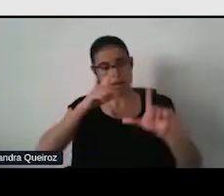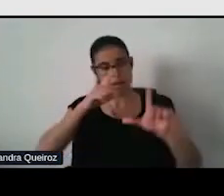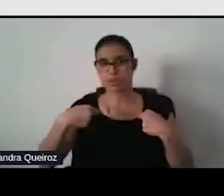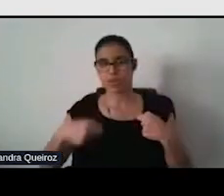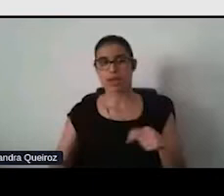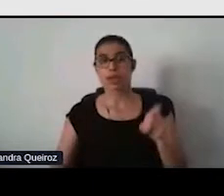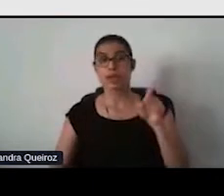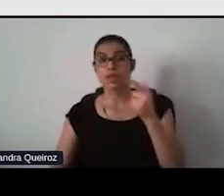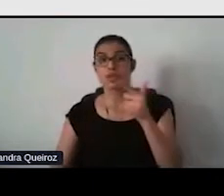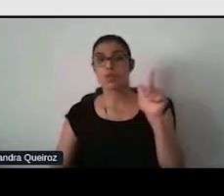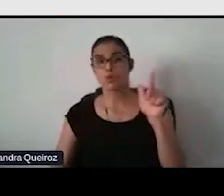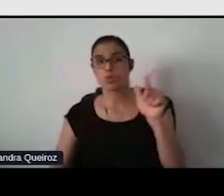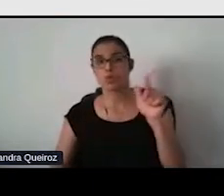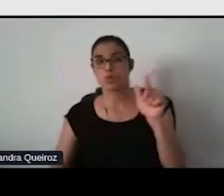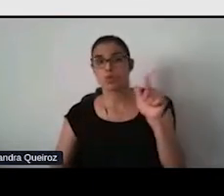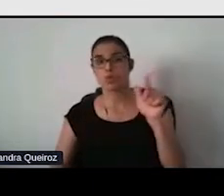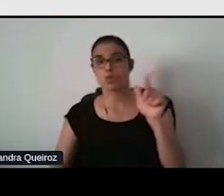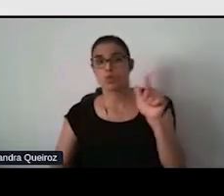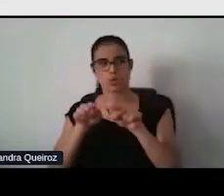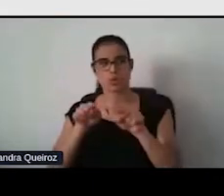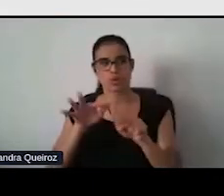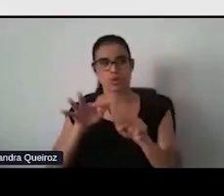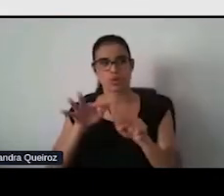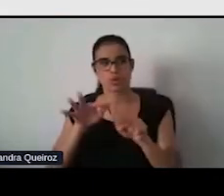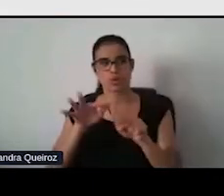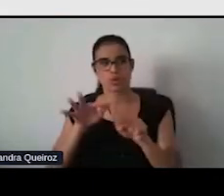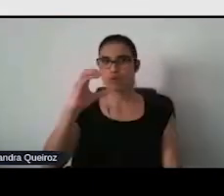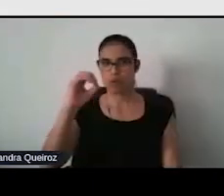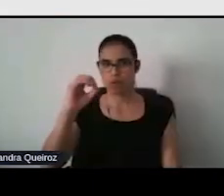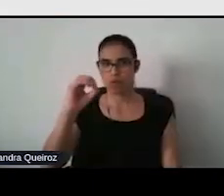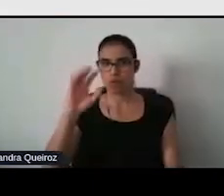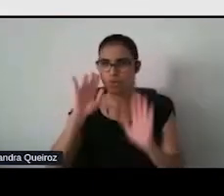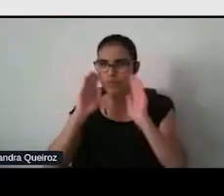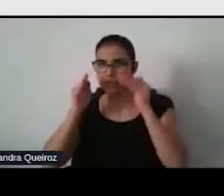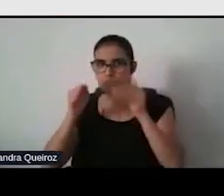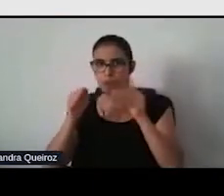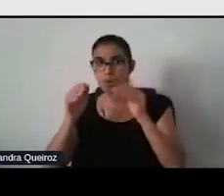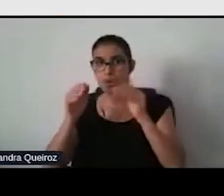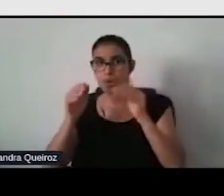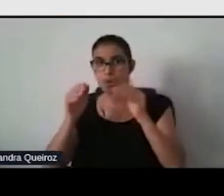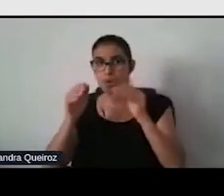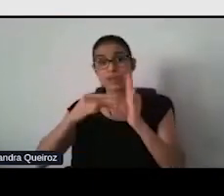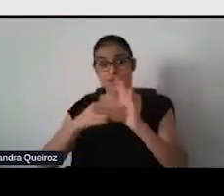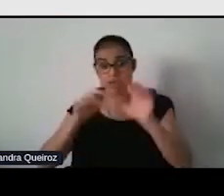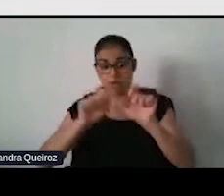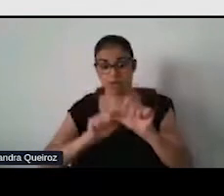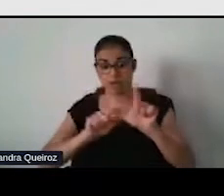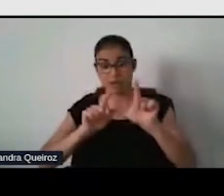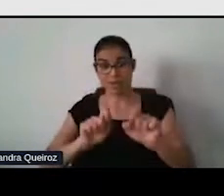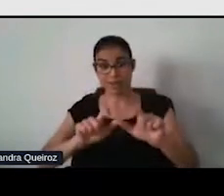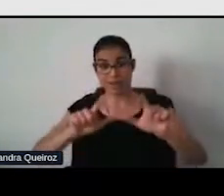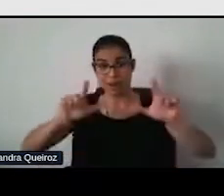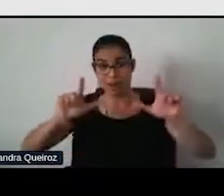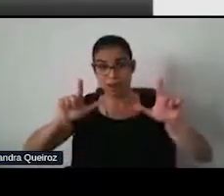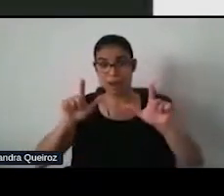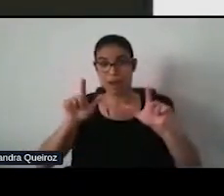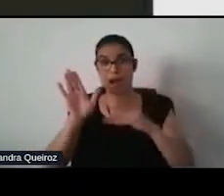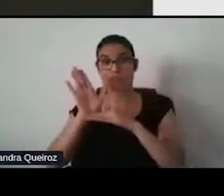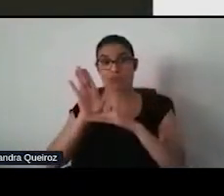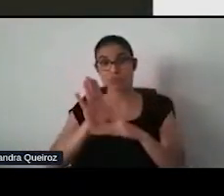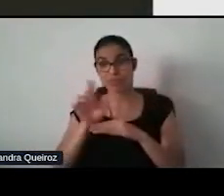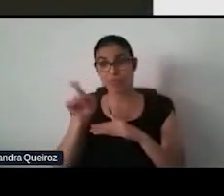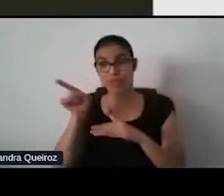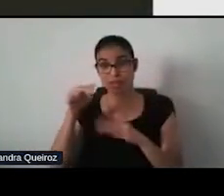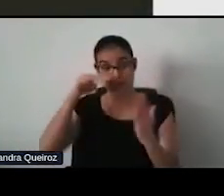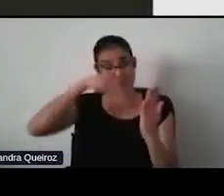um botão que a gente pode aumentar o tamanho do gráfico para ele ficar mais legível, que facilita a leitura.